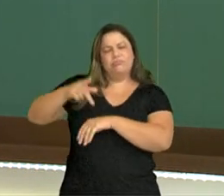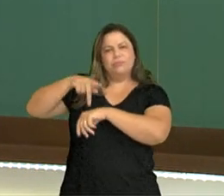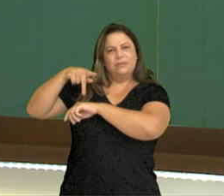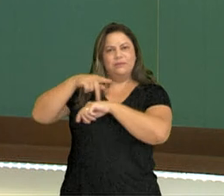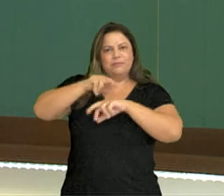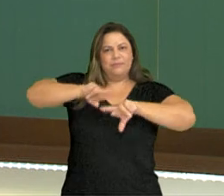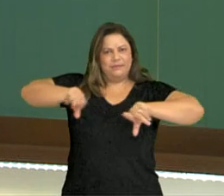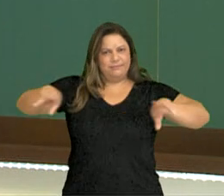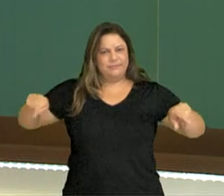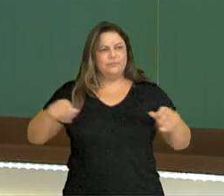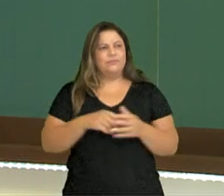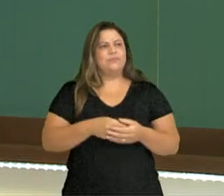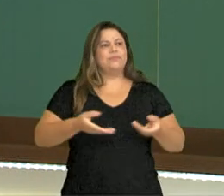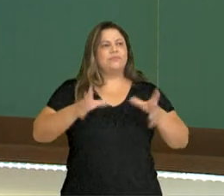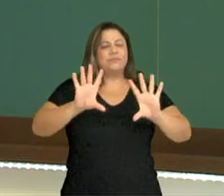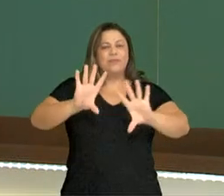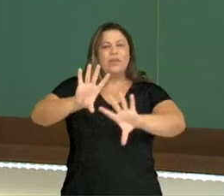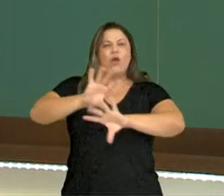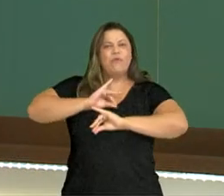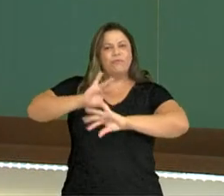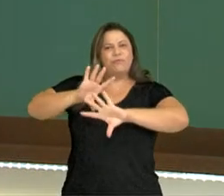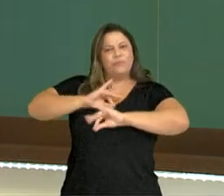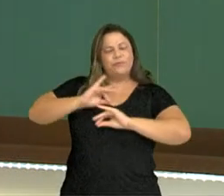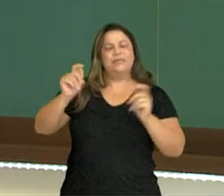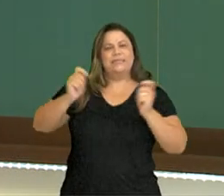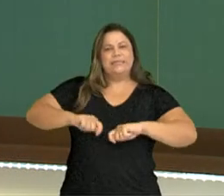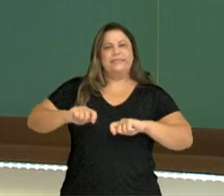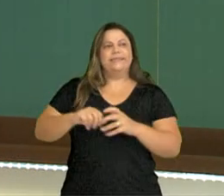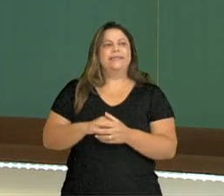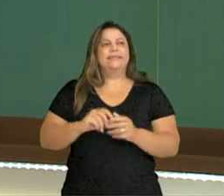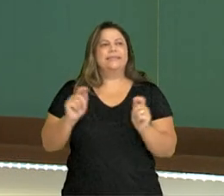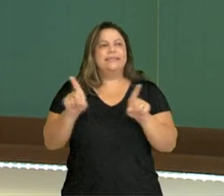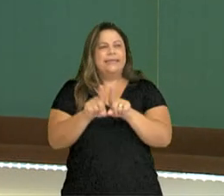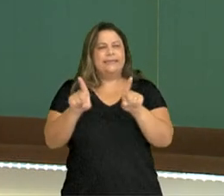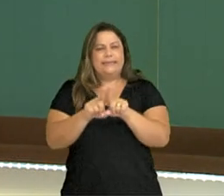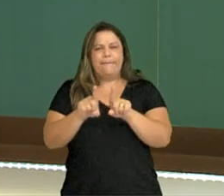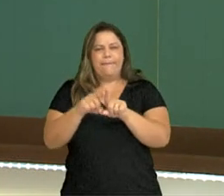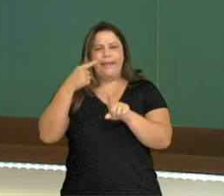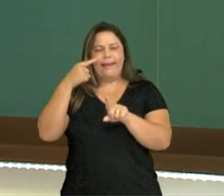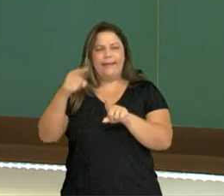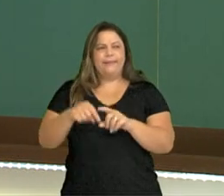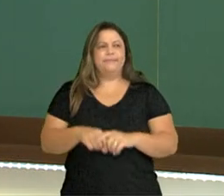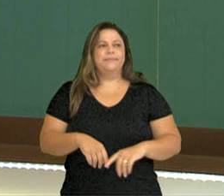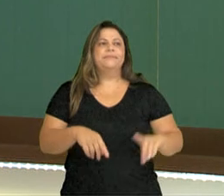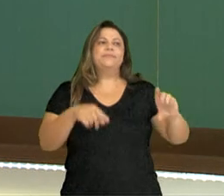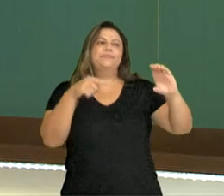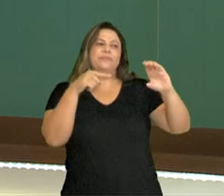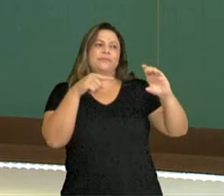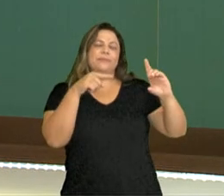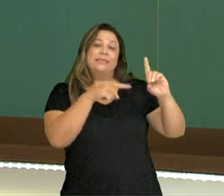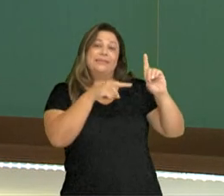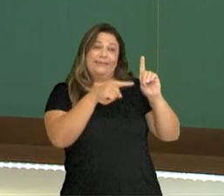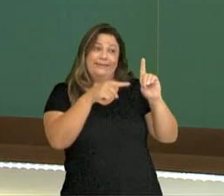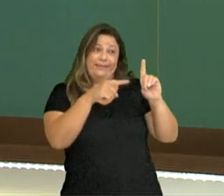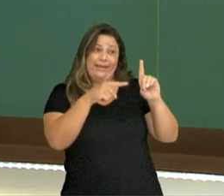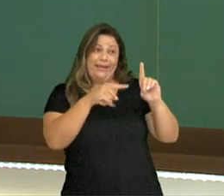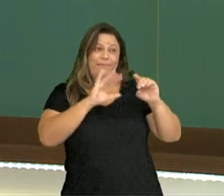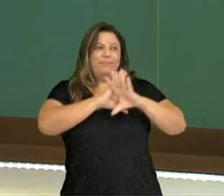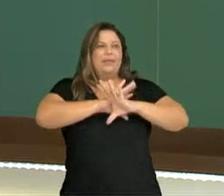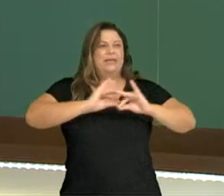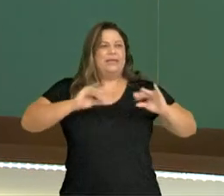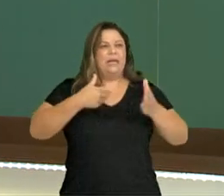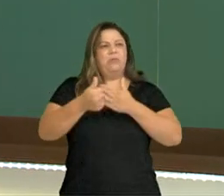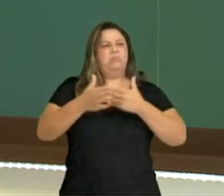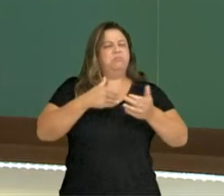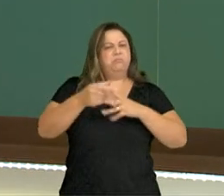C, fixam o hidrogênio atmosférico sob a forma de matéria orgânica. C, D, degradam qualquer tipo